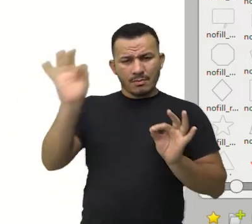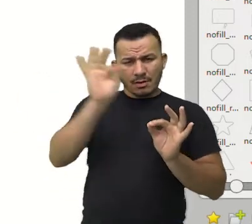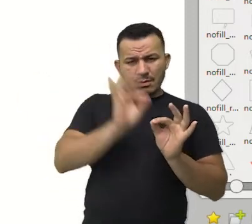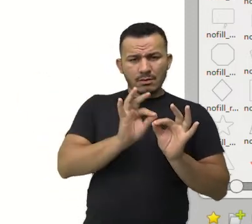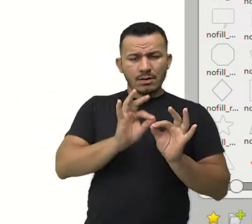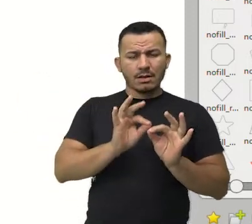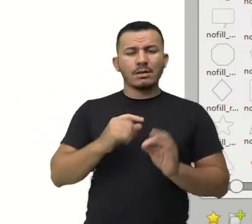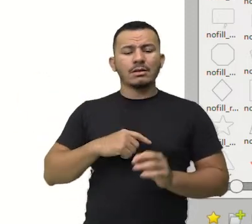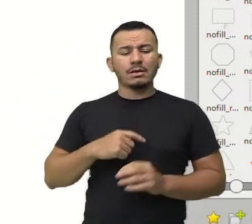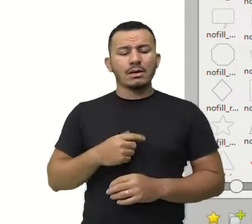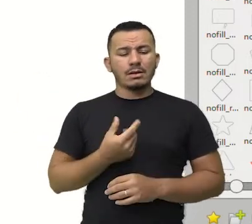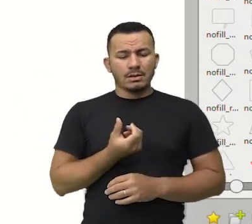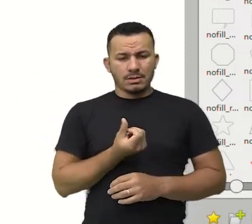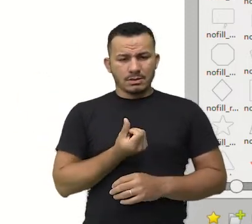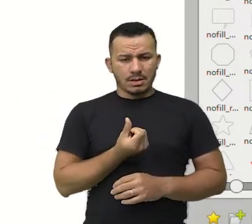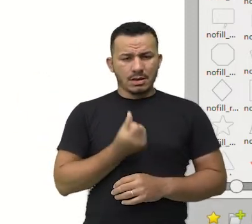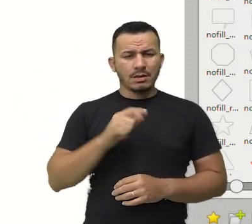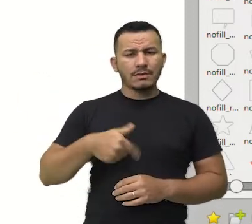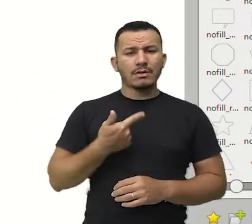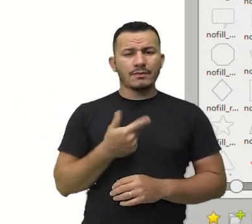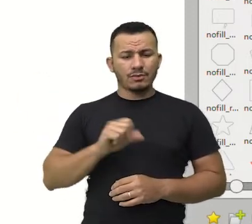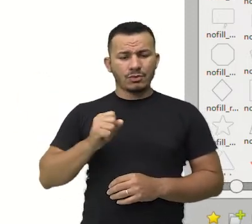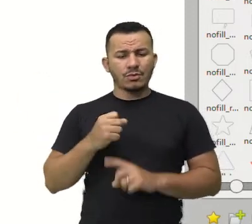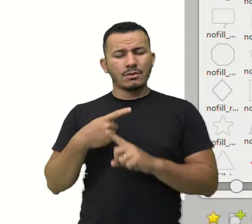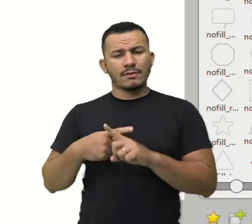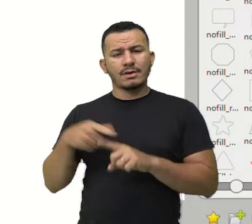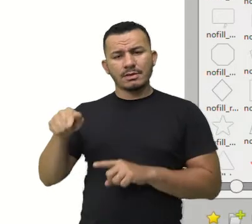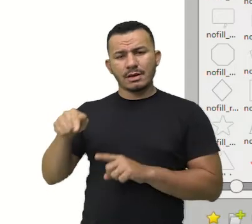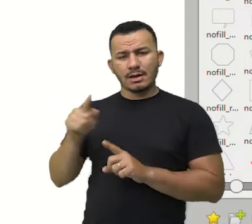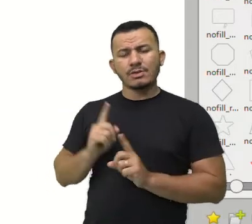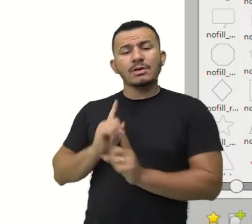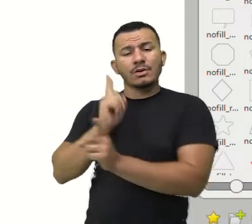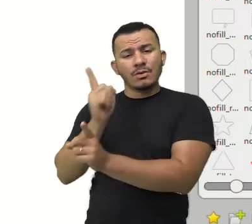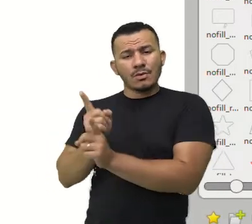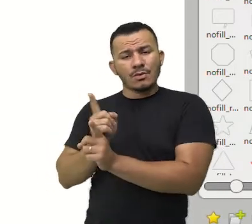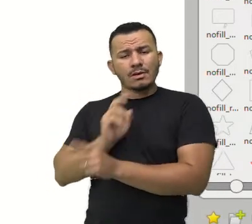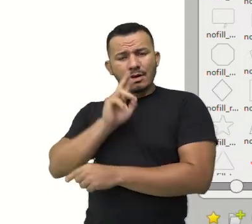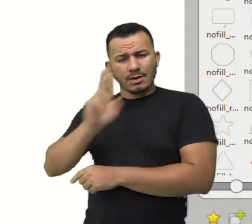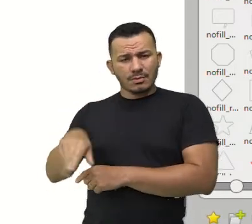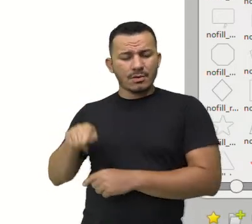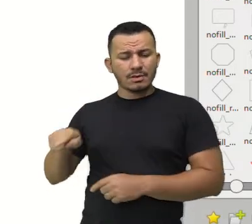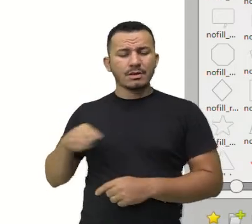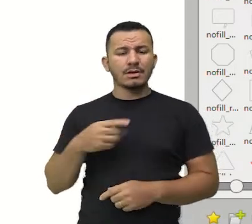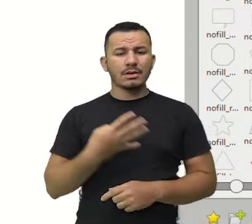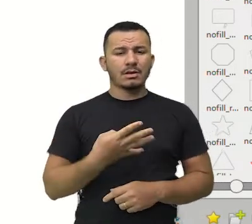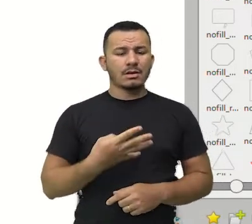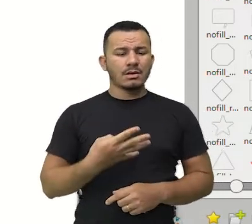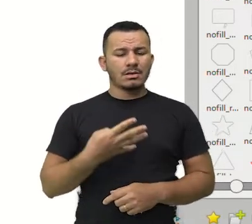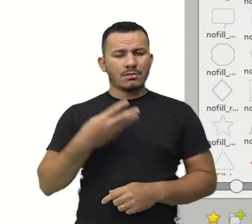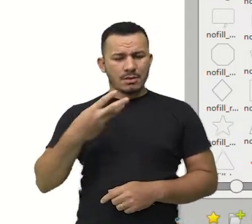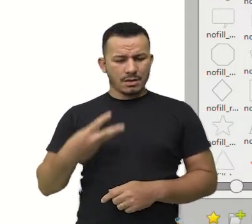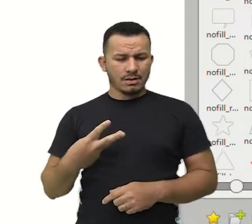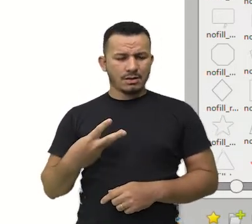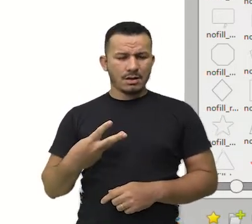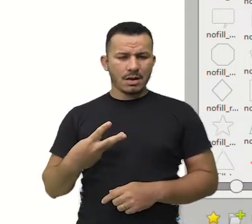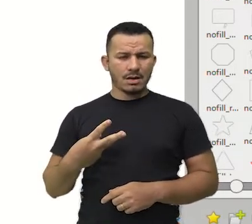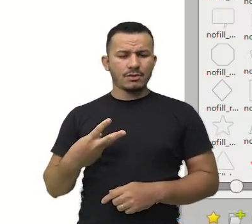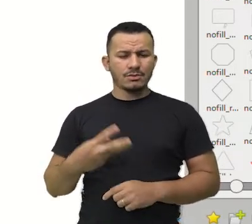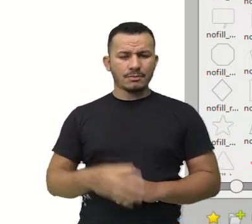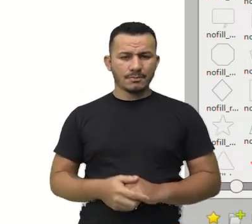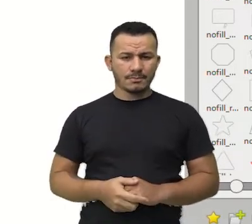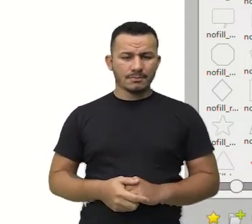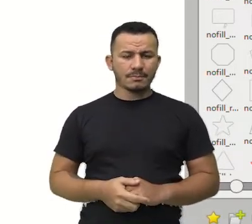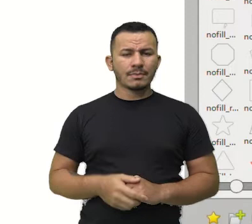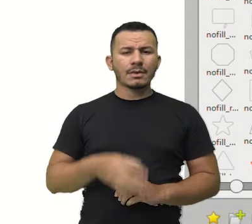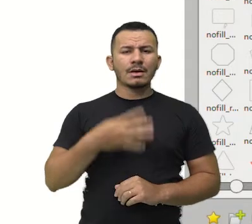como exemplo, a gente vai fazer 6,28 vezes 7 e nós vamos obter, então, 43, depois